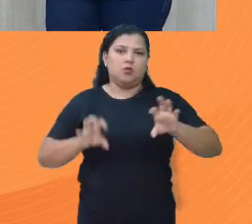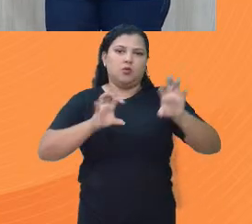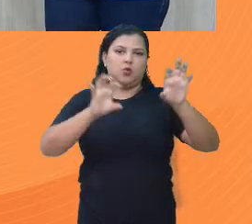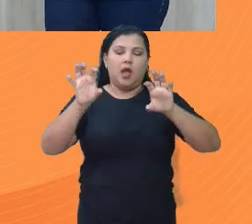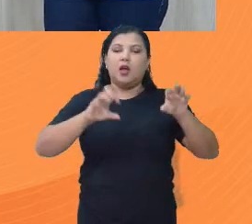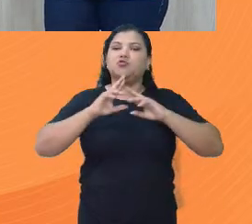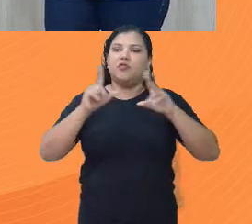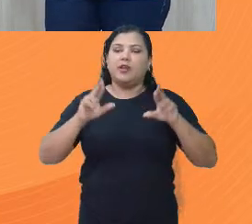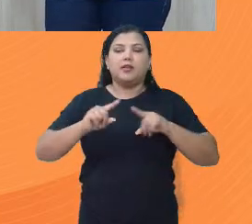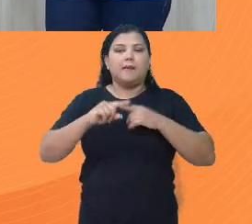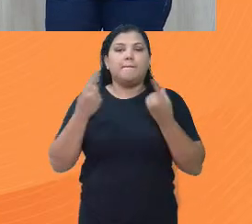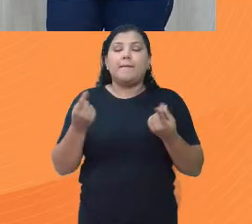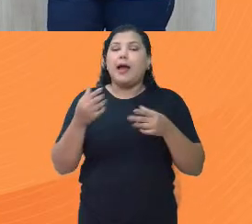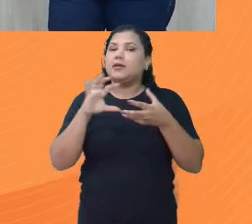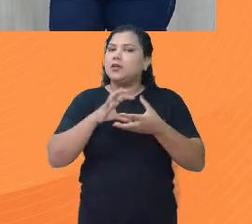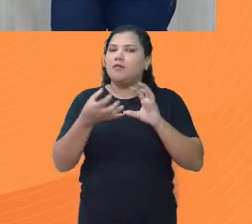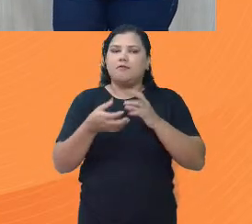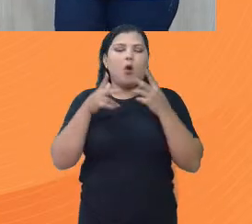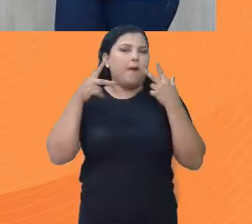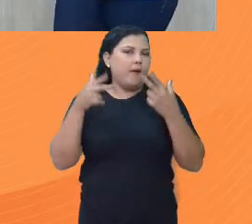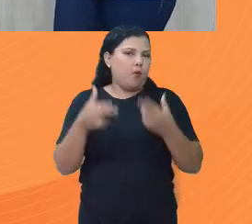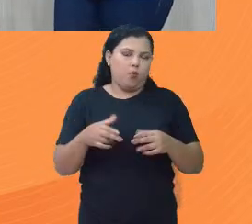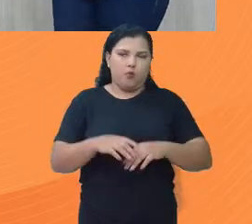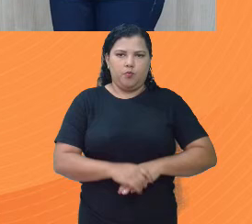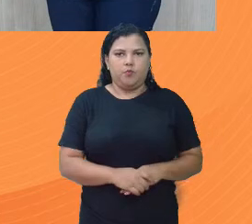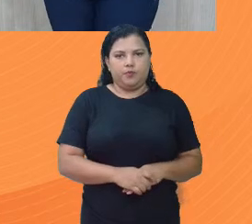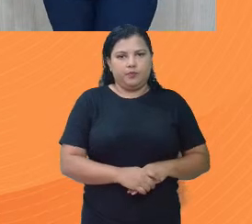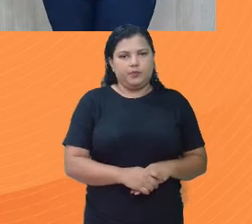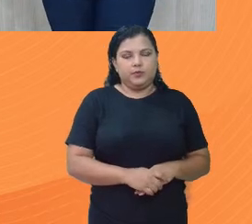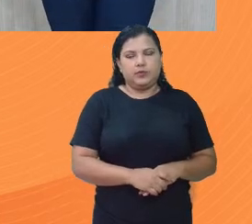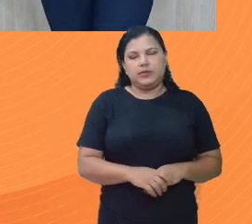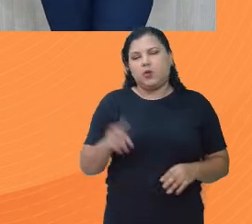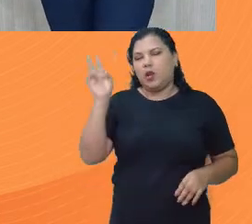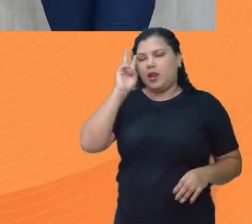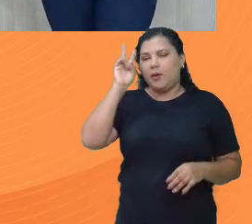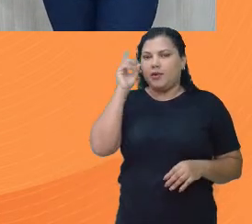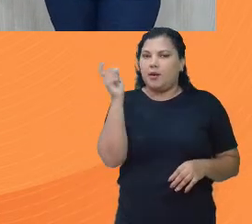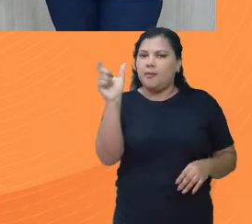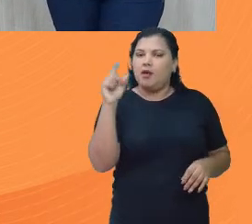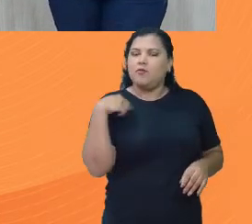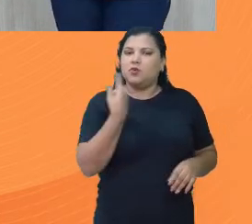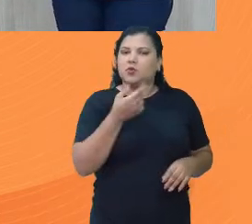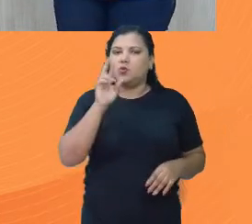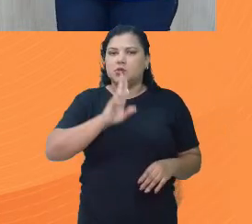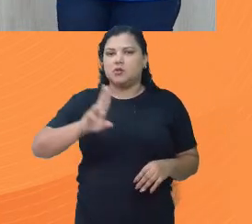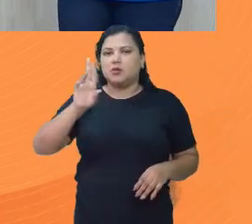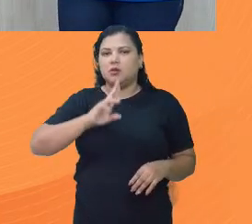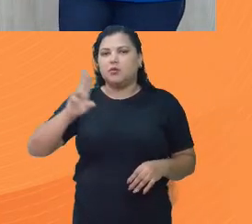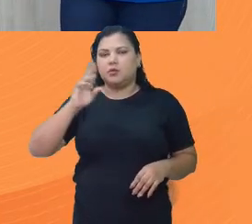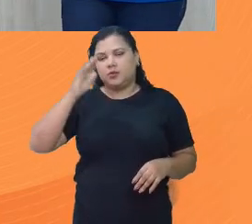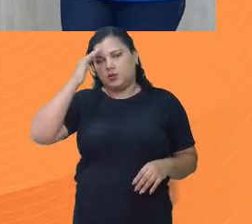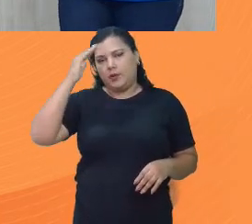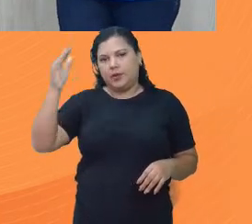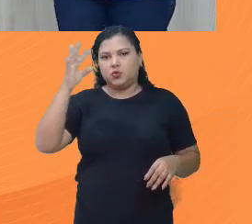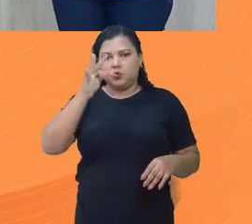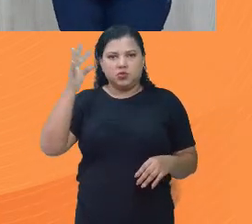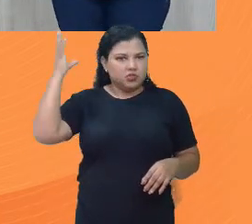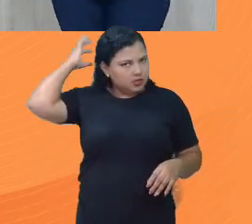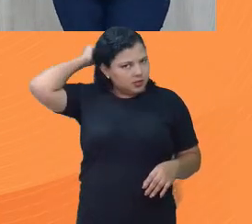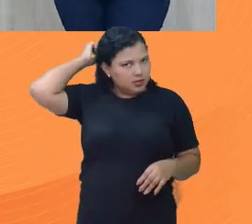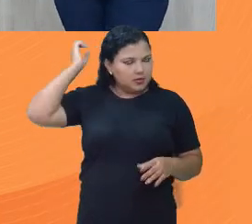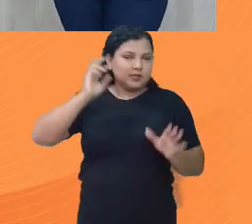diferentes, mas o tamanho dos quadradinhos é o mesmo. Então, lembra daquela palavra que a gente brinca aqui, com o Tiago principalmente, né, que a gente fala